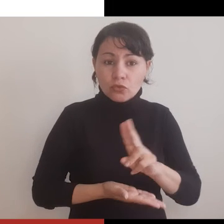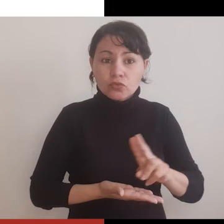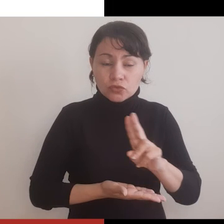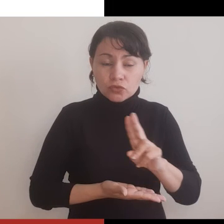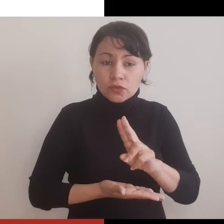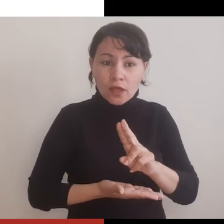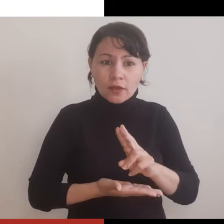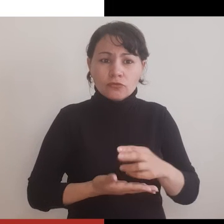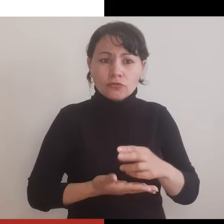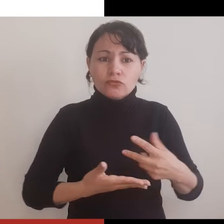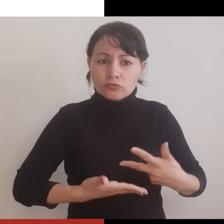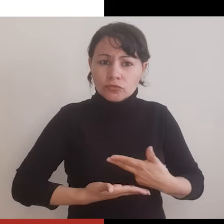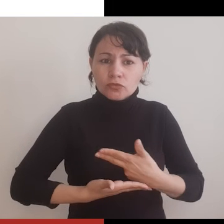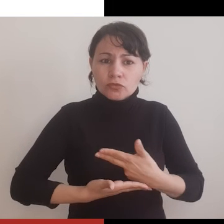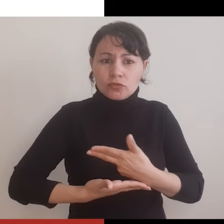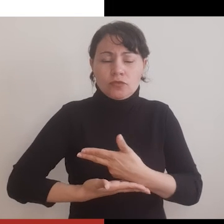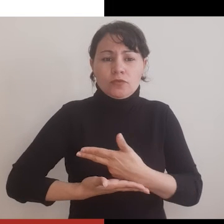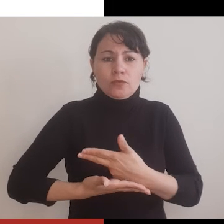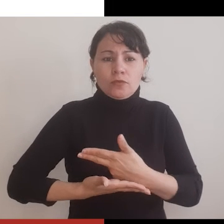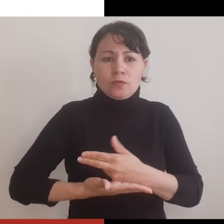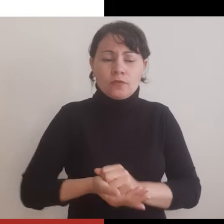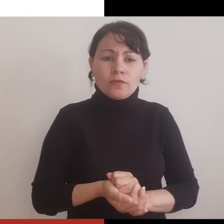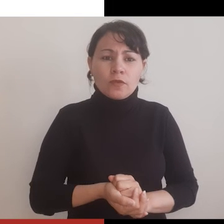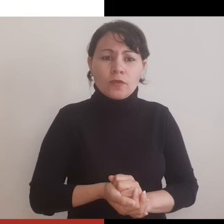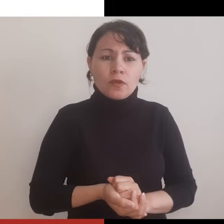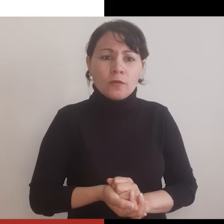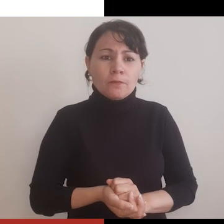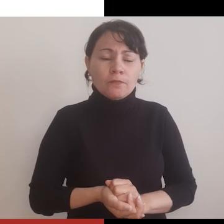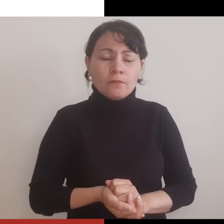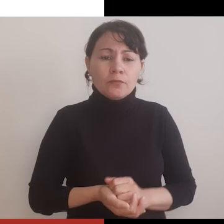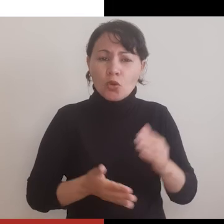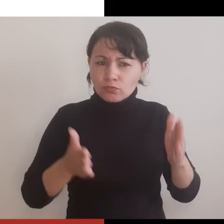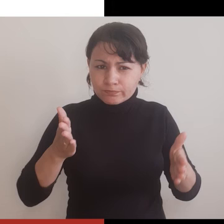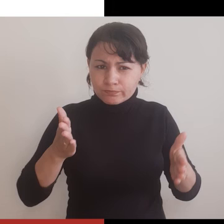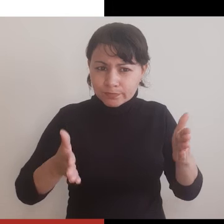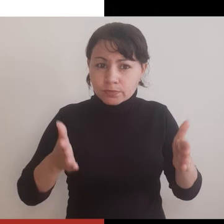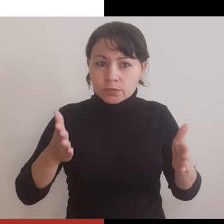utilizados de forma temporária.